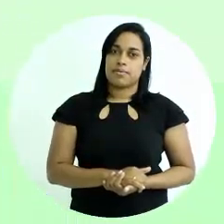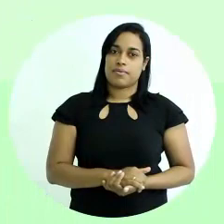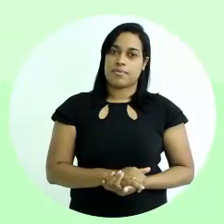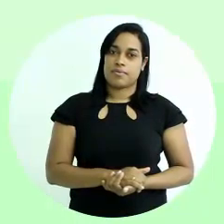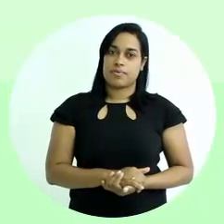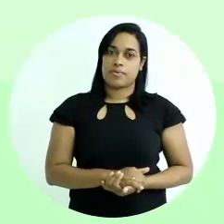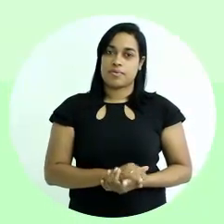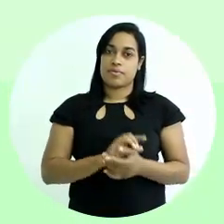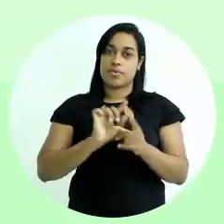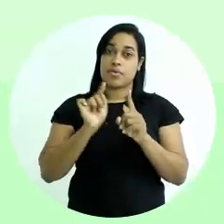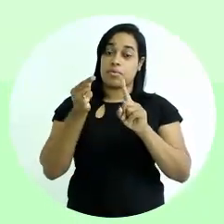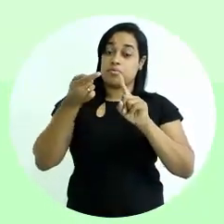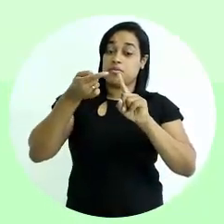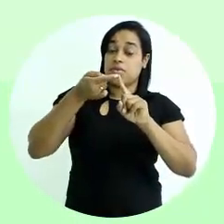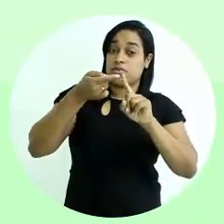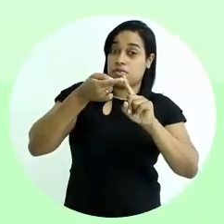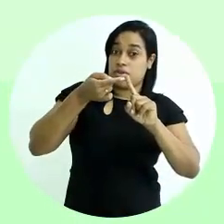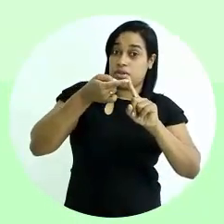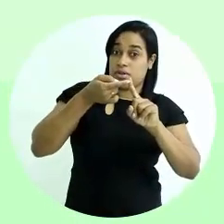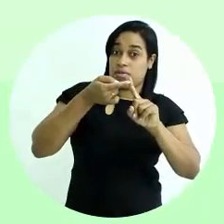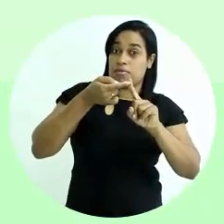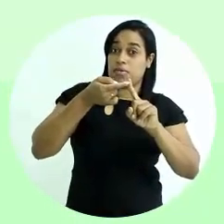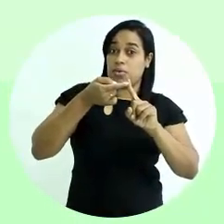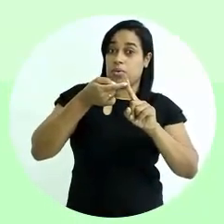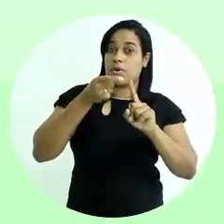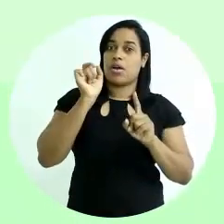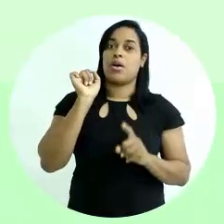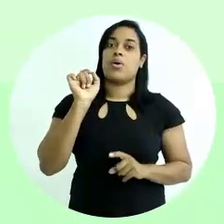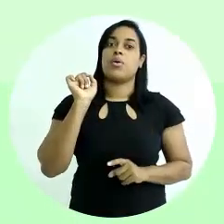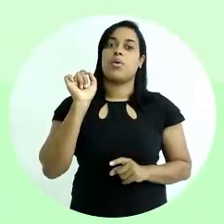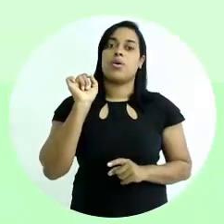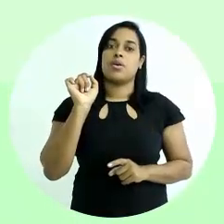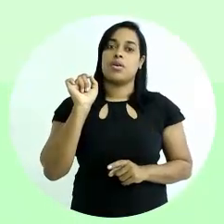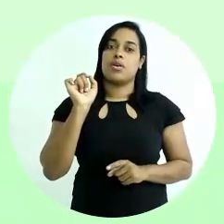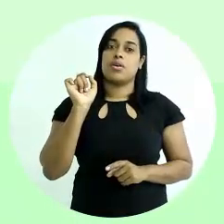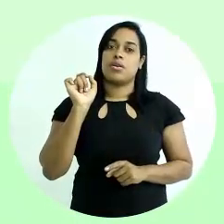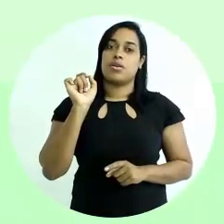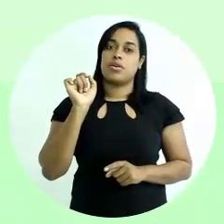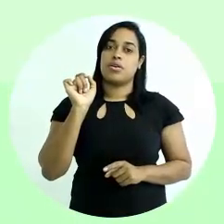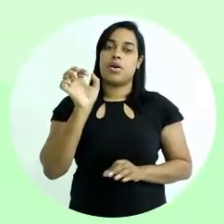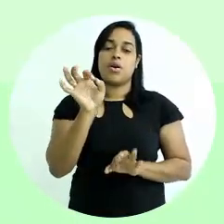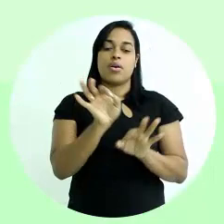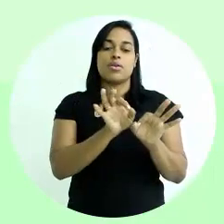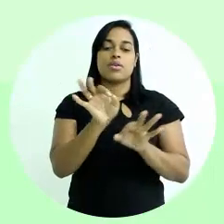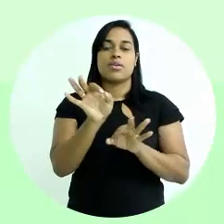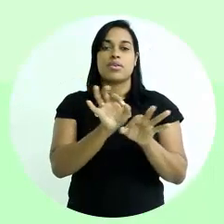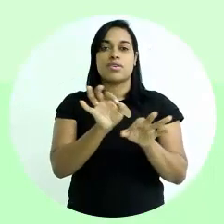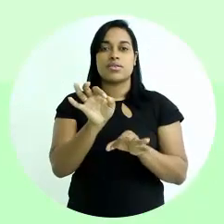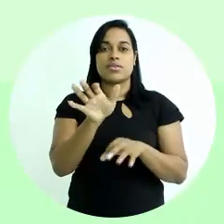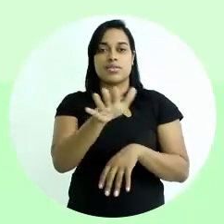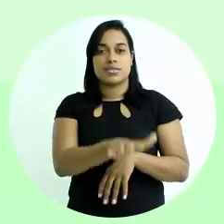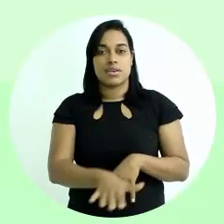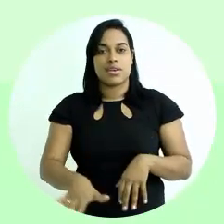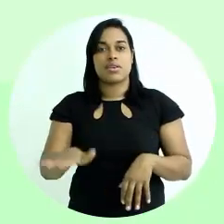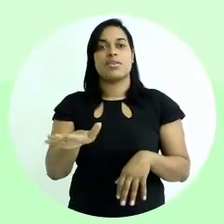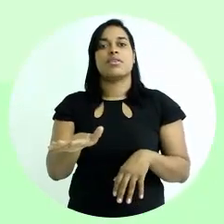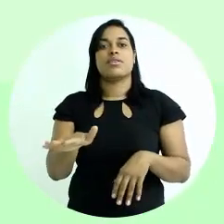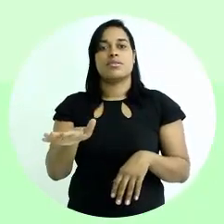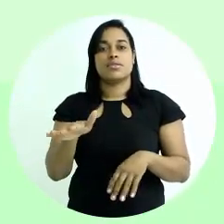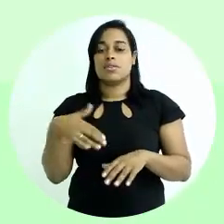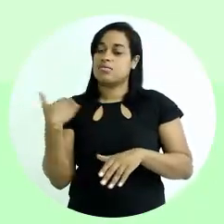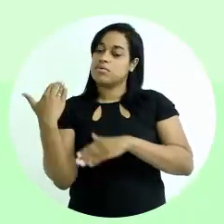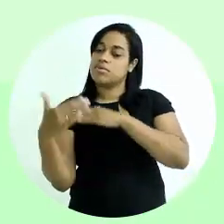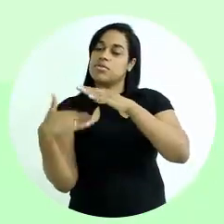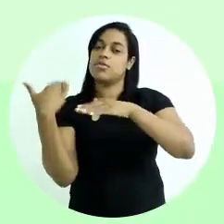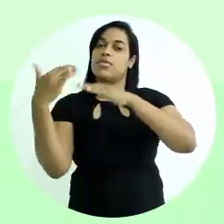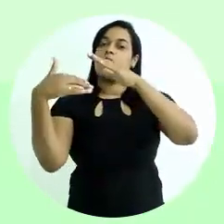então o objetivo dela seria é prepará a criança